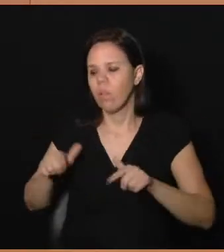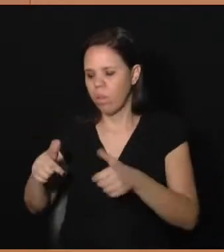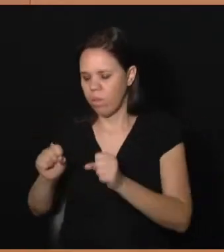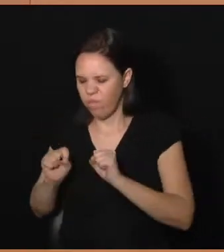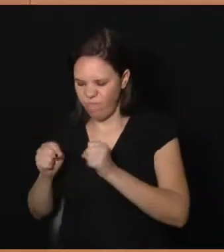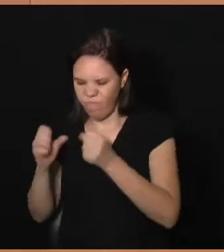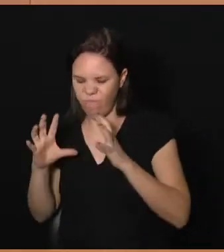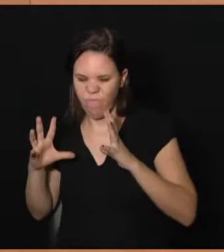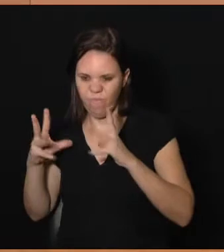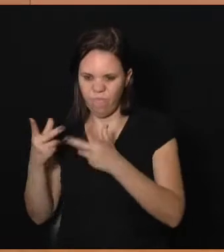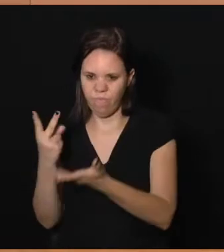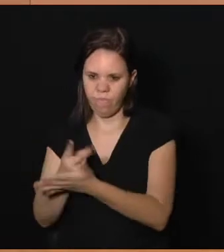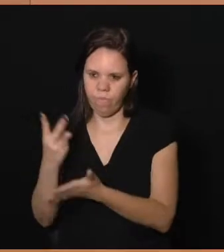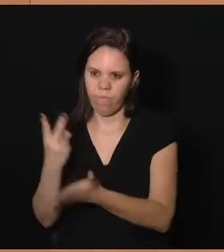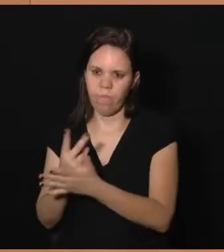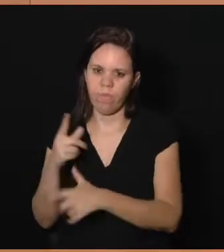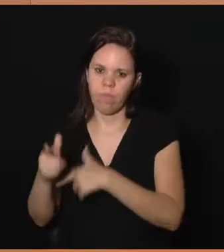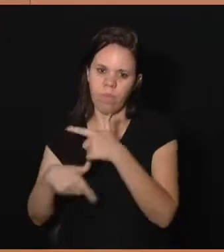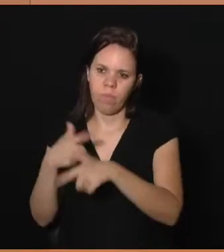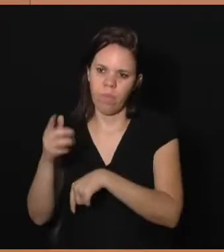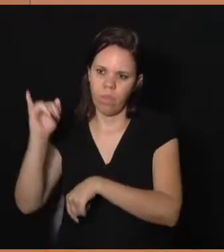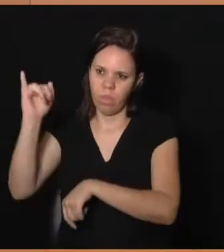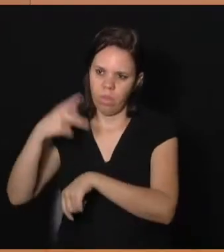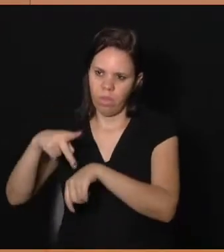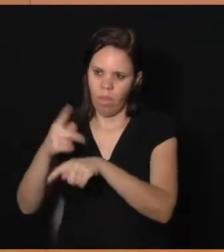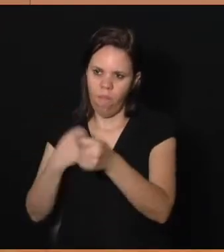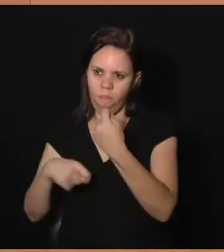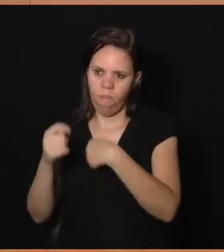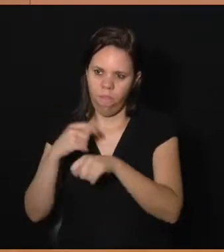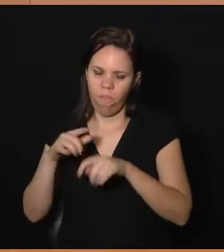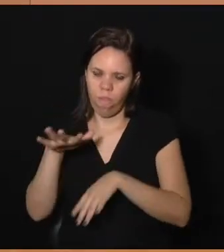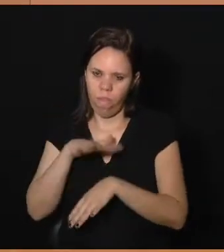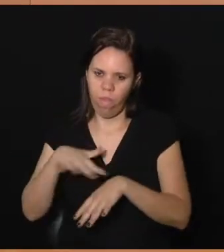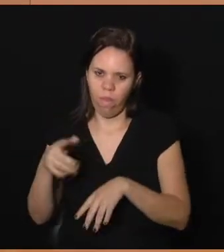nos mantém, que é o comércio exterior, que é realmente todo esse